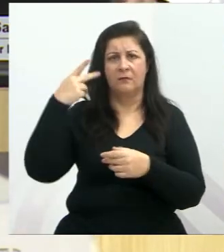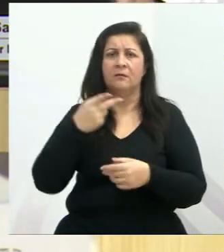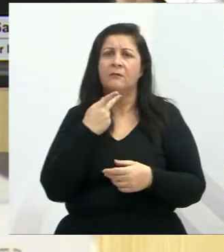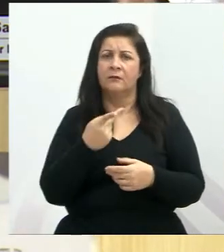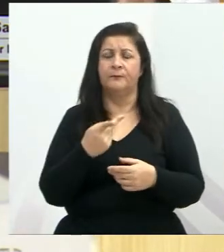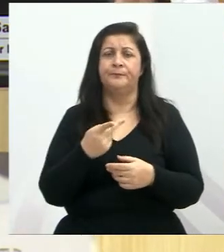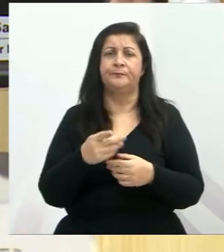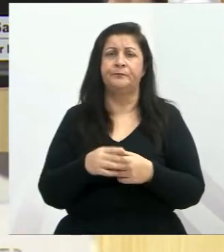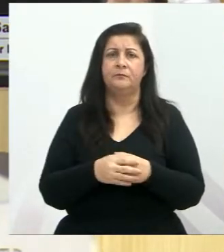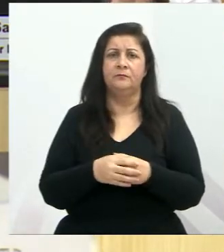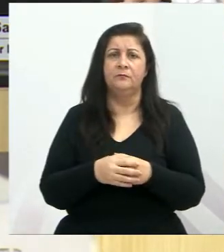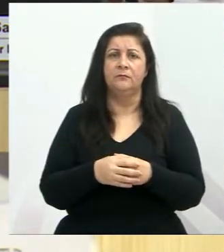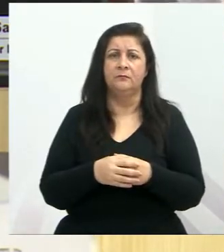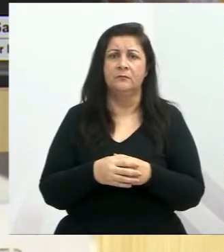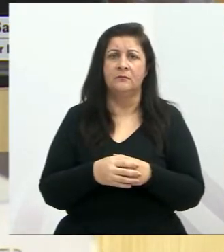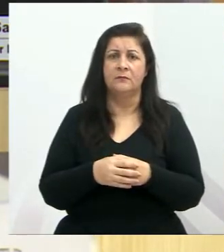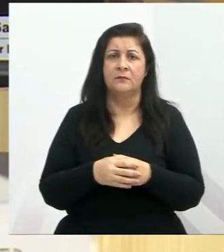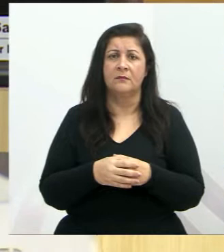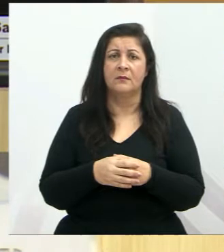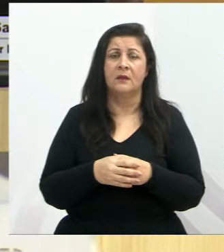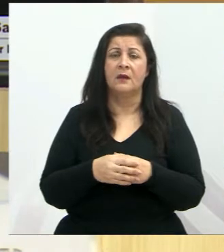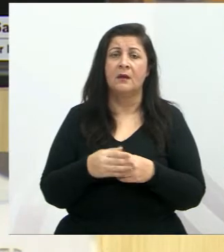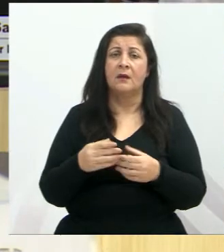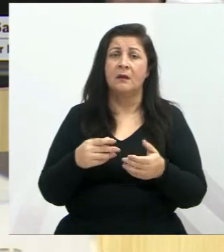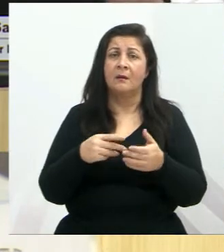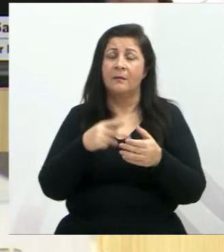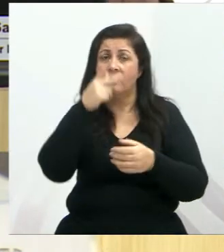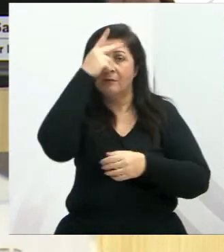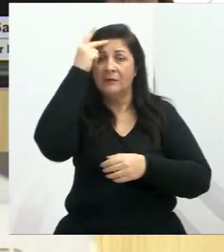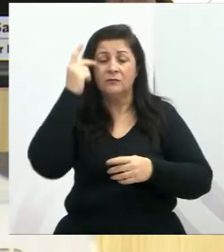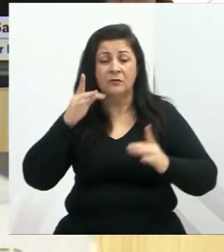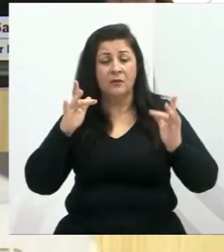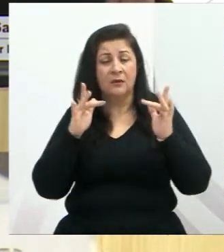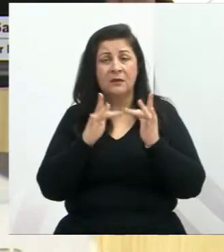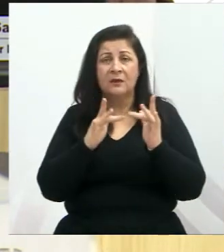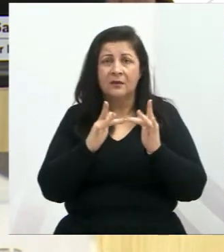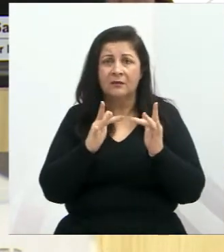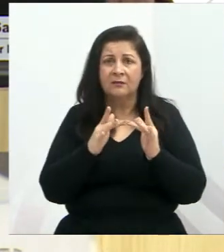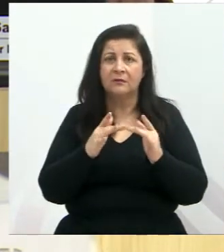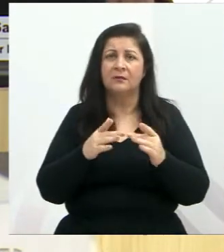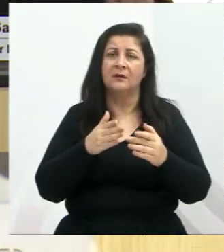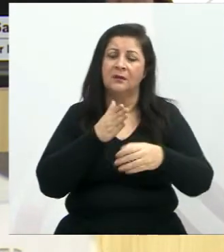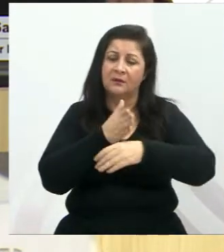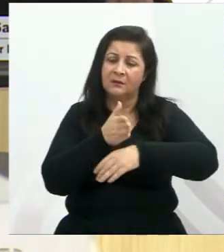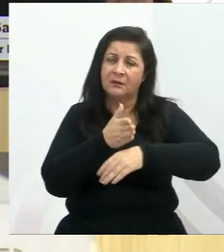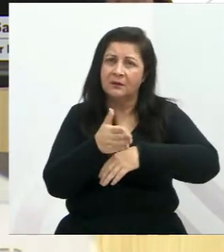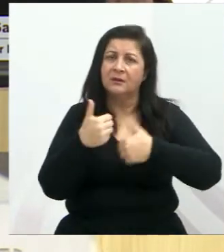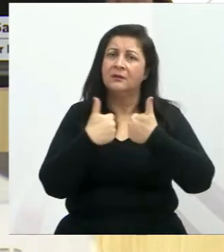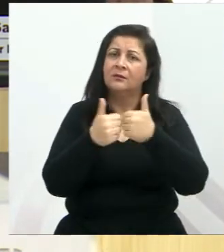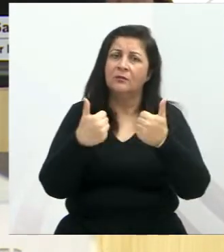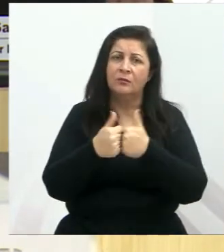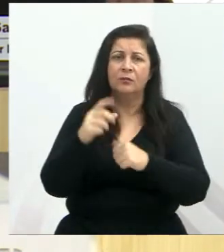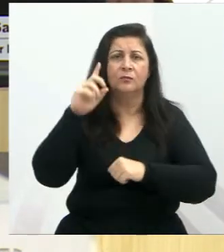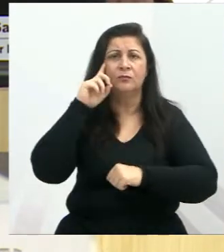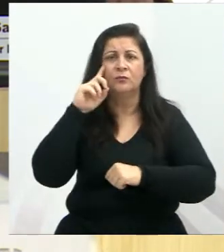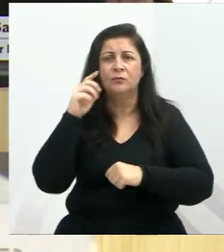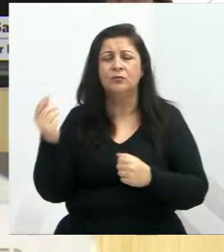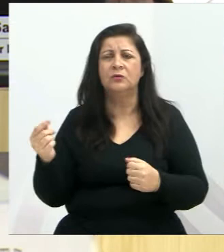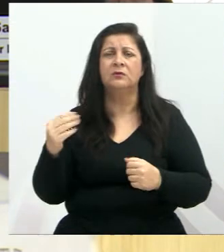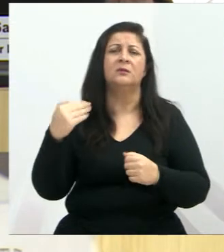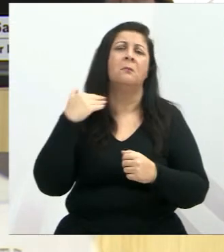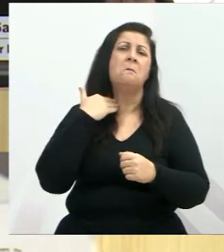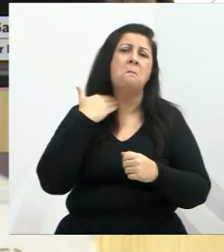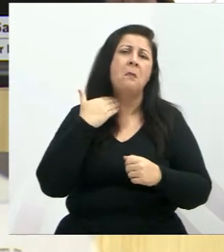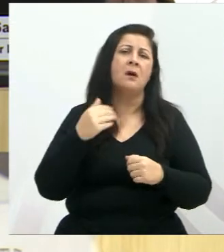pessoas que são prioridade, que pegam esses ônibus também, caixa de supermercado, bancários,